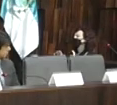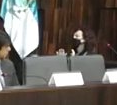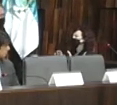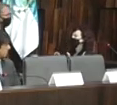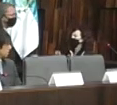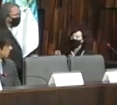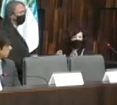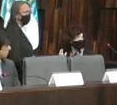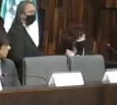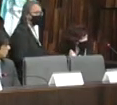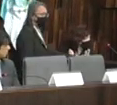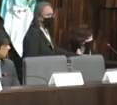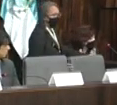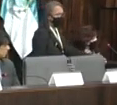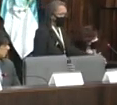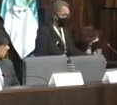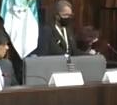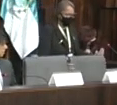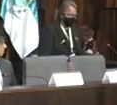empresário.